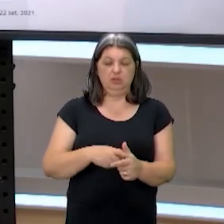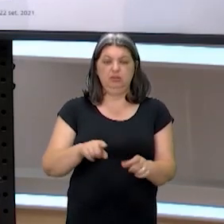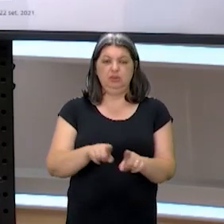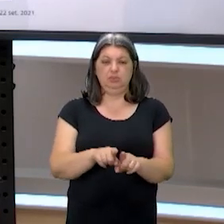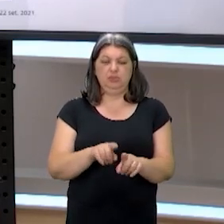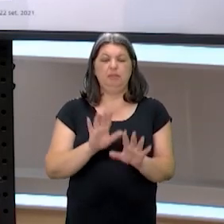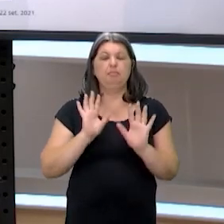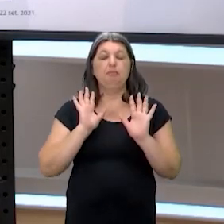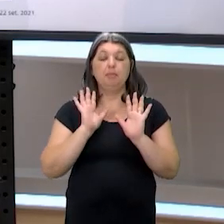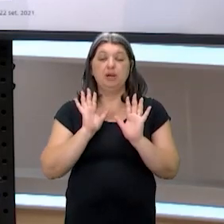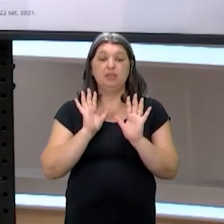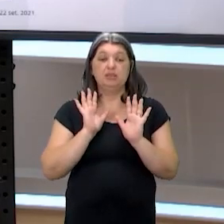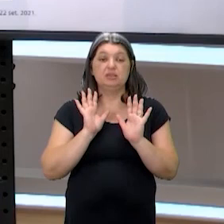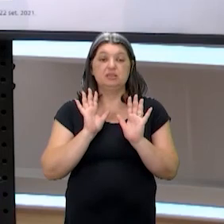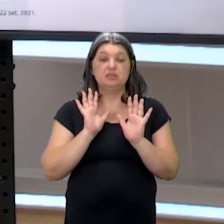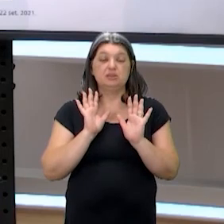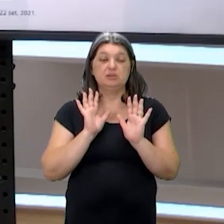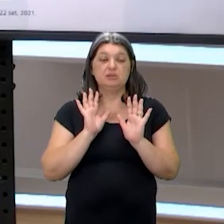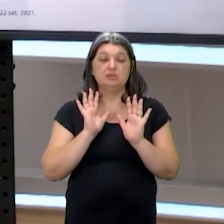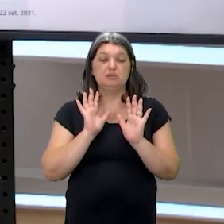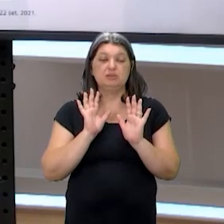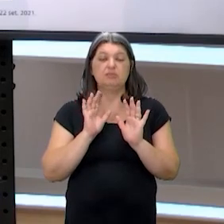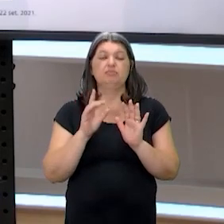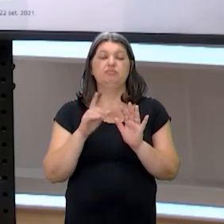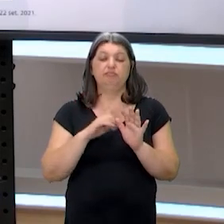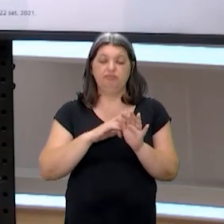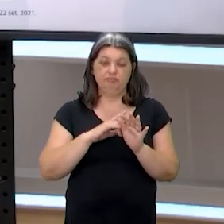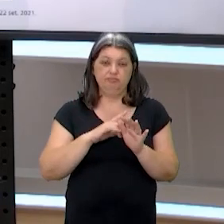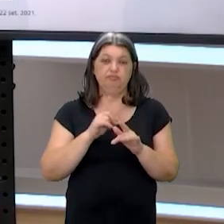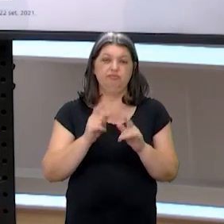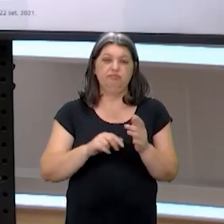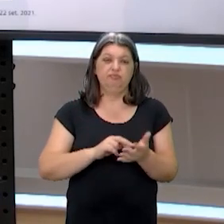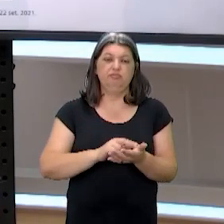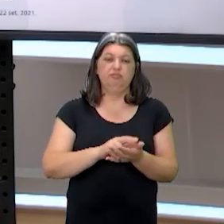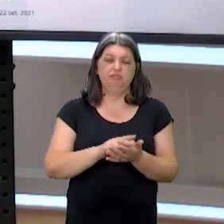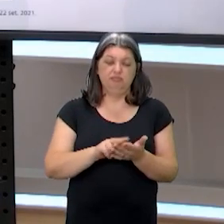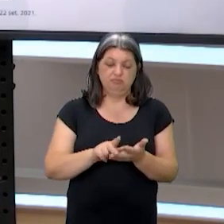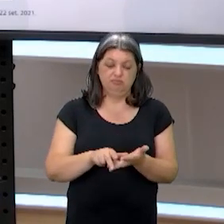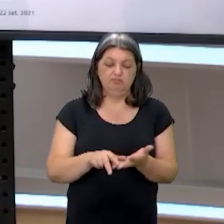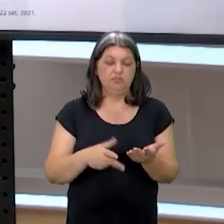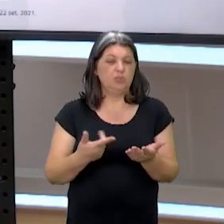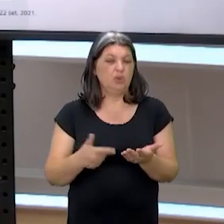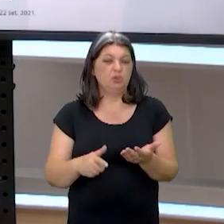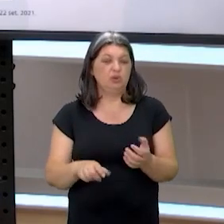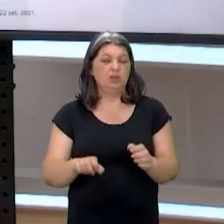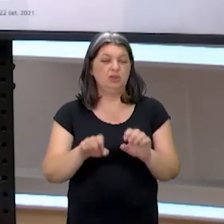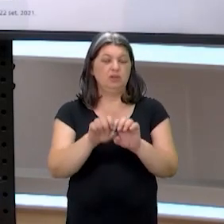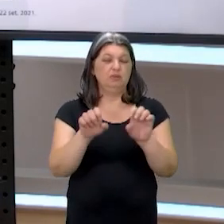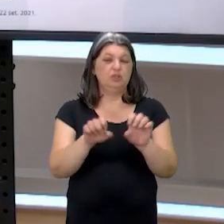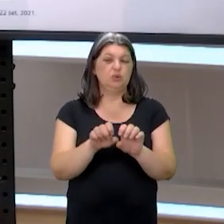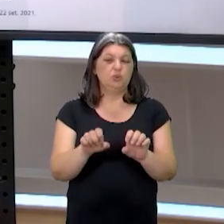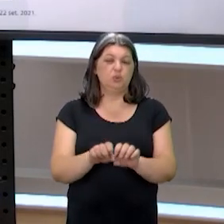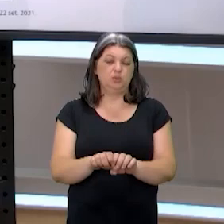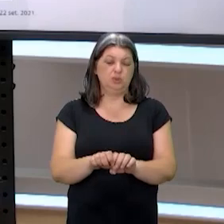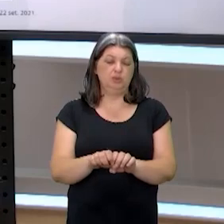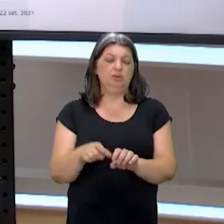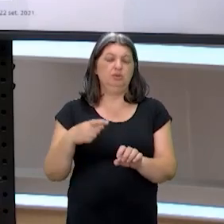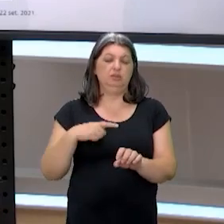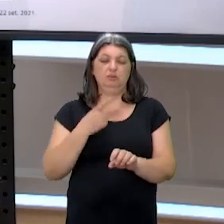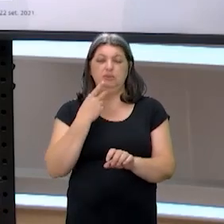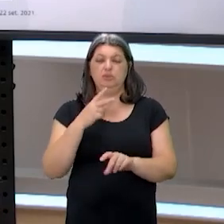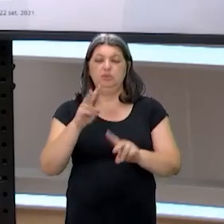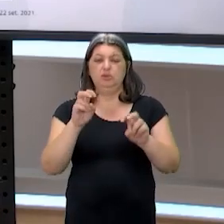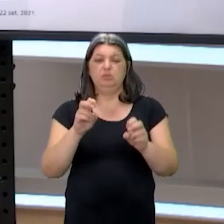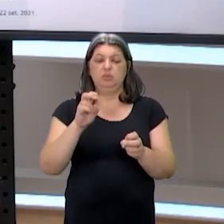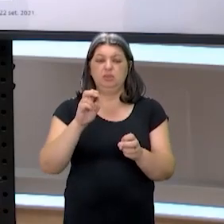porém, são locais com, muitas vezes, pouquíssima infraestrutura. A gente está falando aqui das